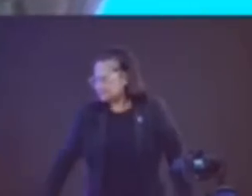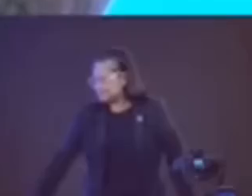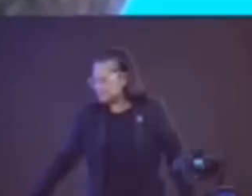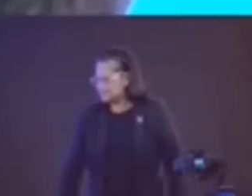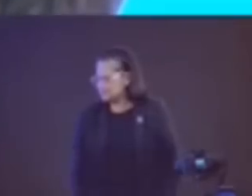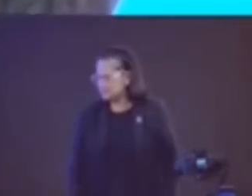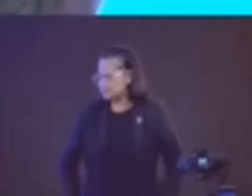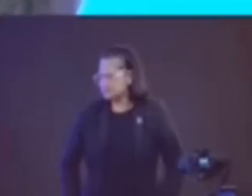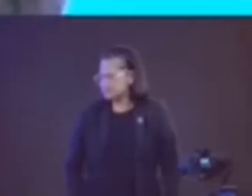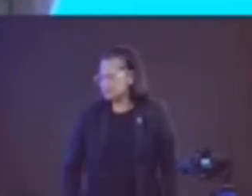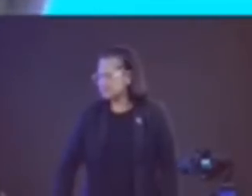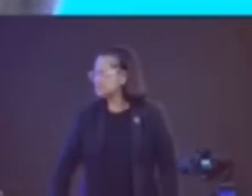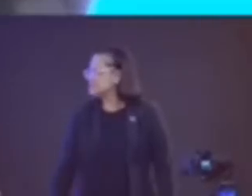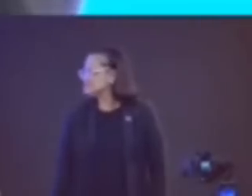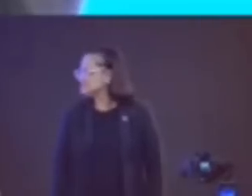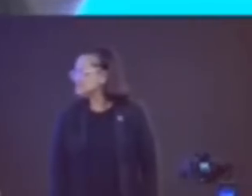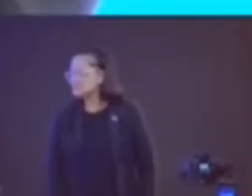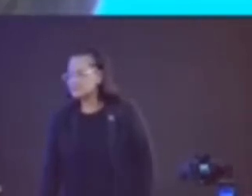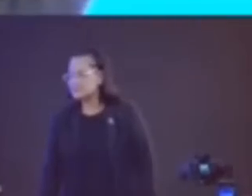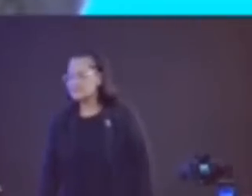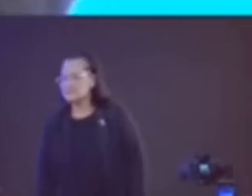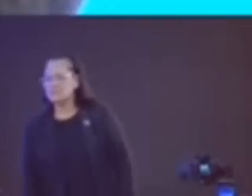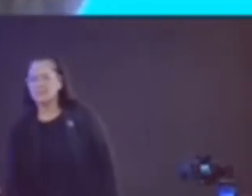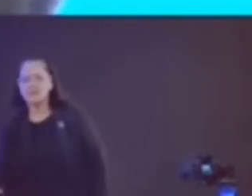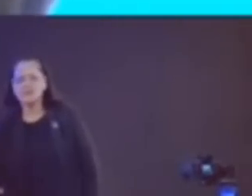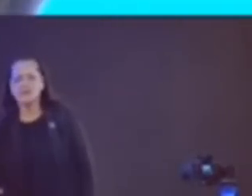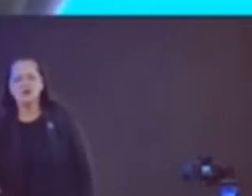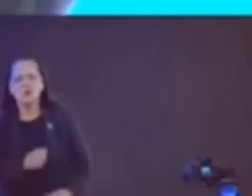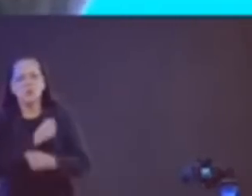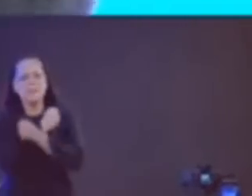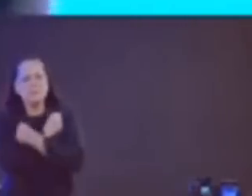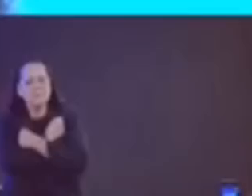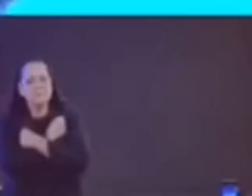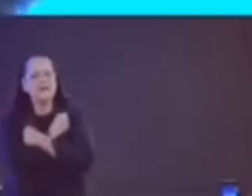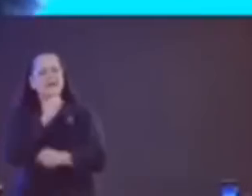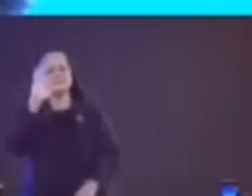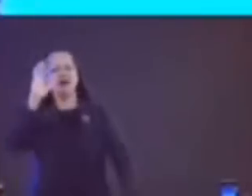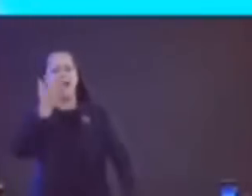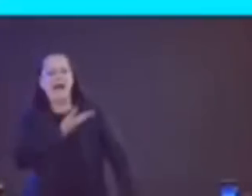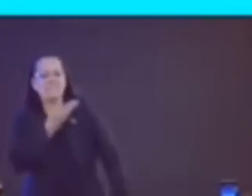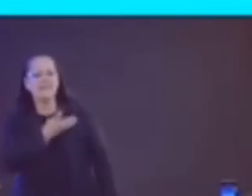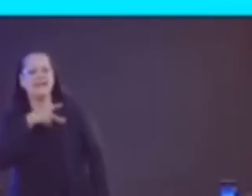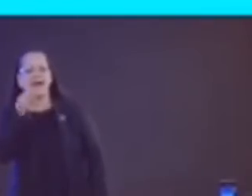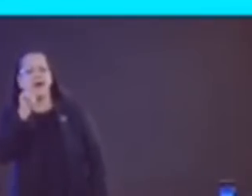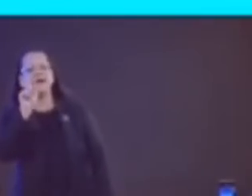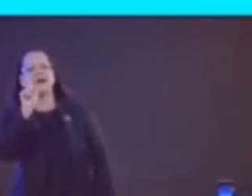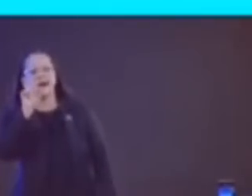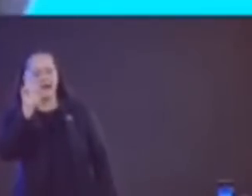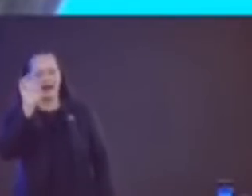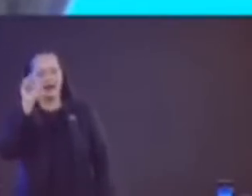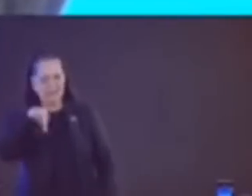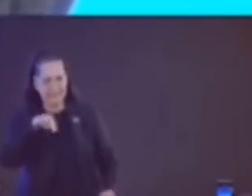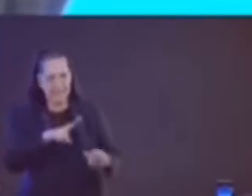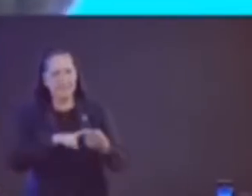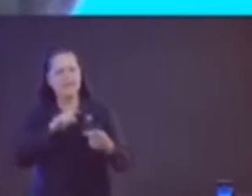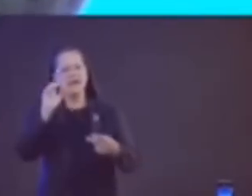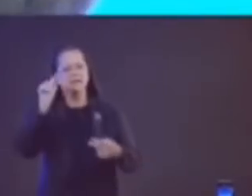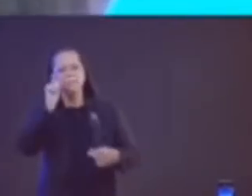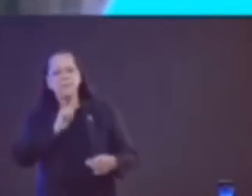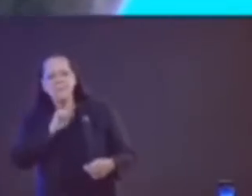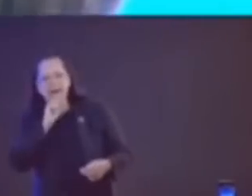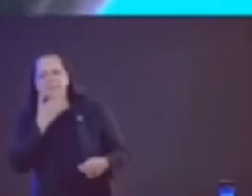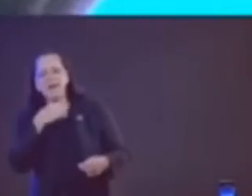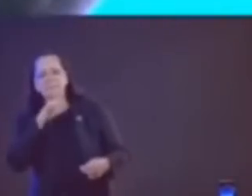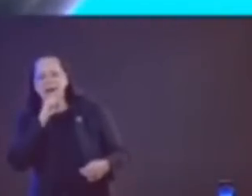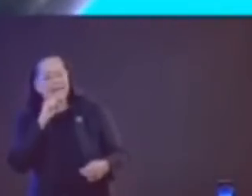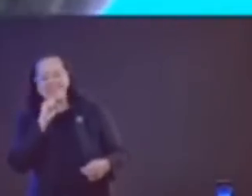Um abraço pra Juara. E pra minha amiga Kayla, que ela pediu muito. E pra amiga Carla. É. Pra mamãe, pro papai. Não, pro meu